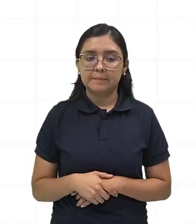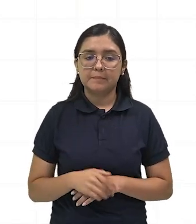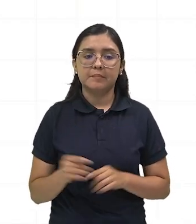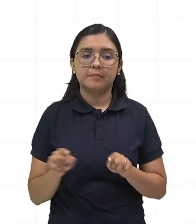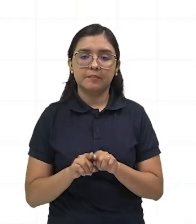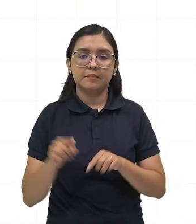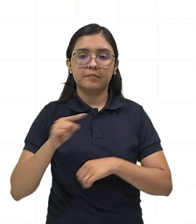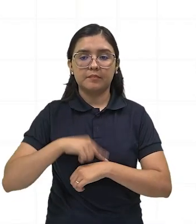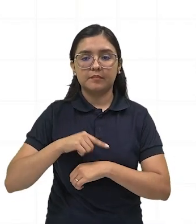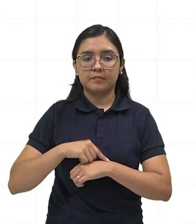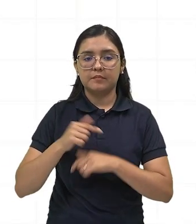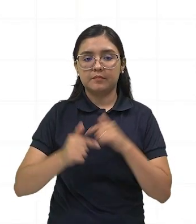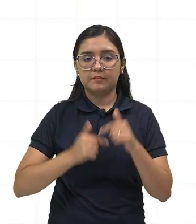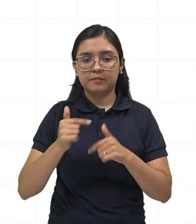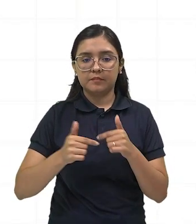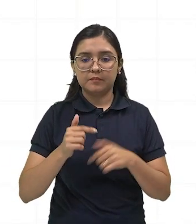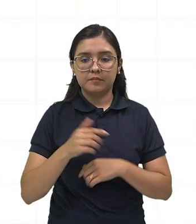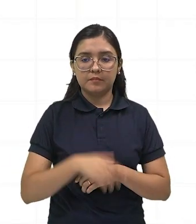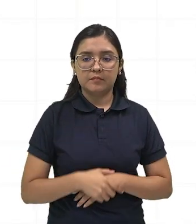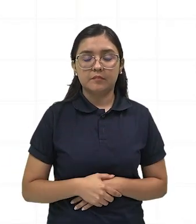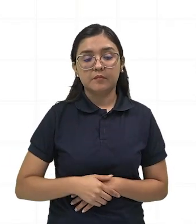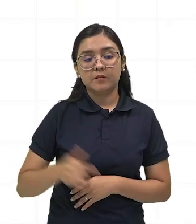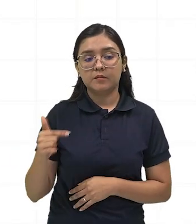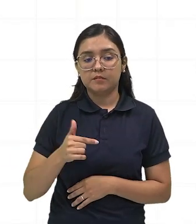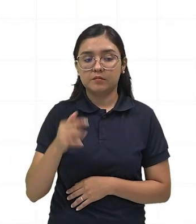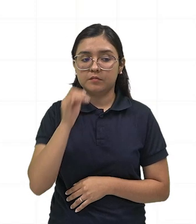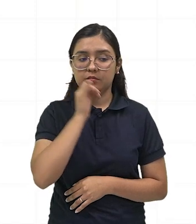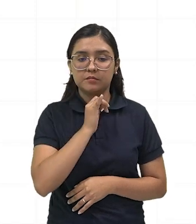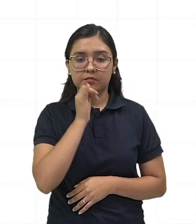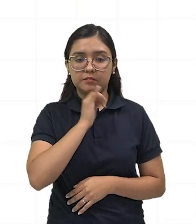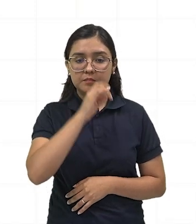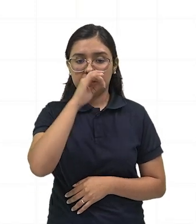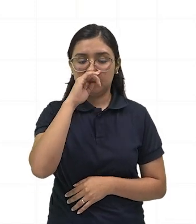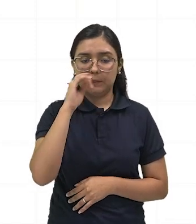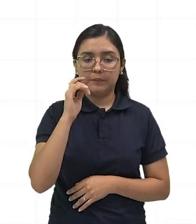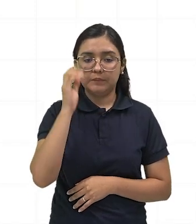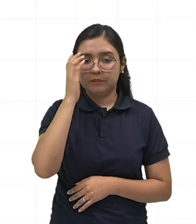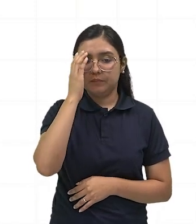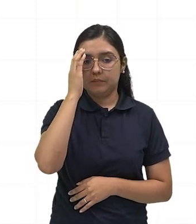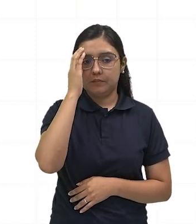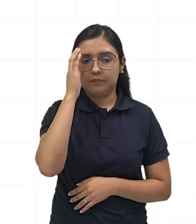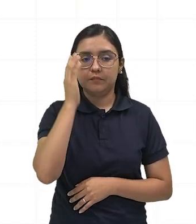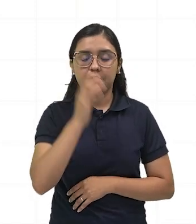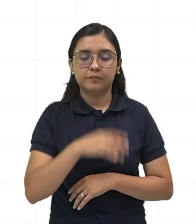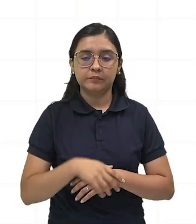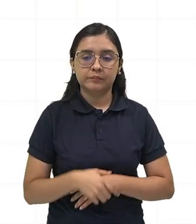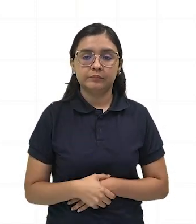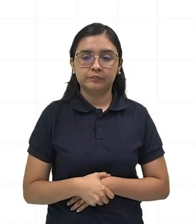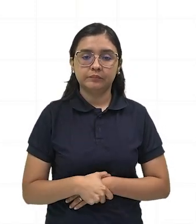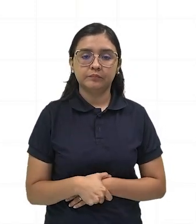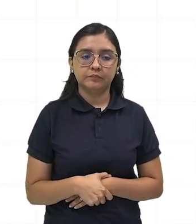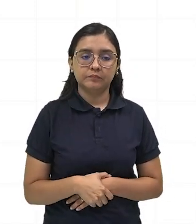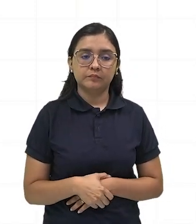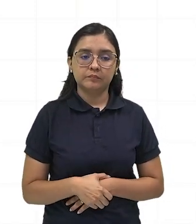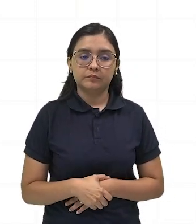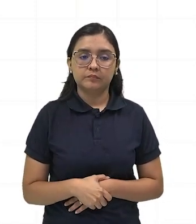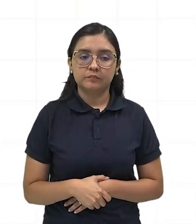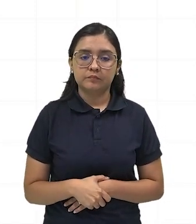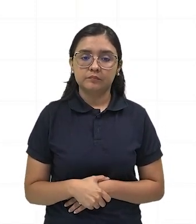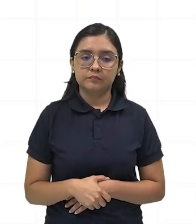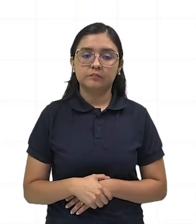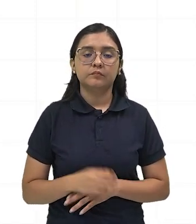horas trabalhadas. E no segundo exemplo, nós vimos aqui, em termos